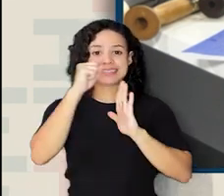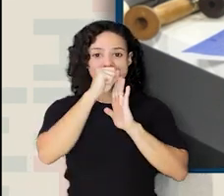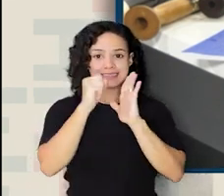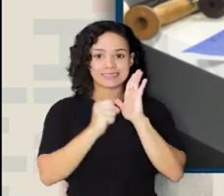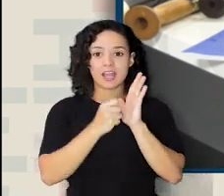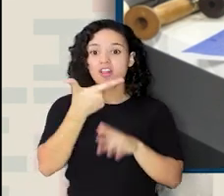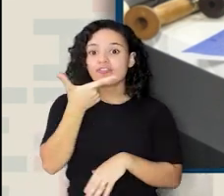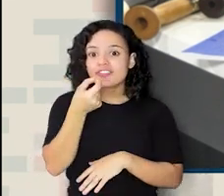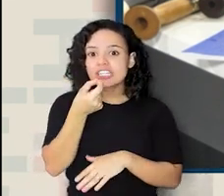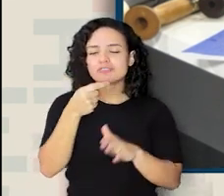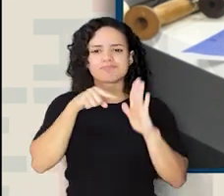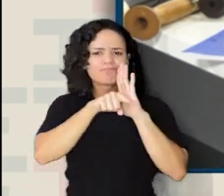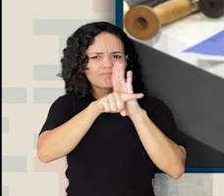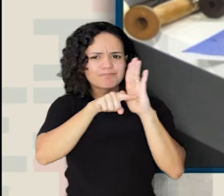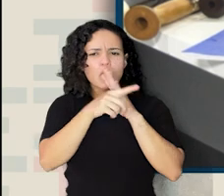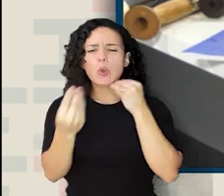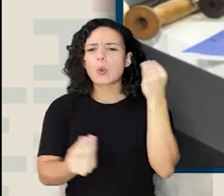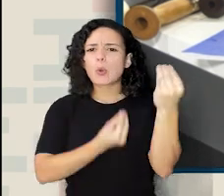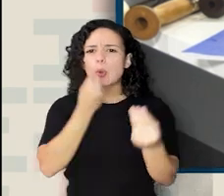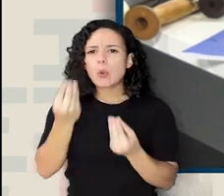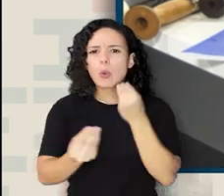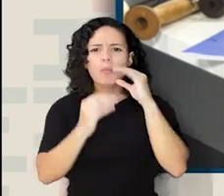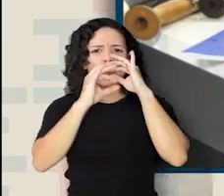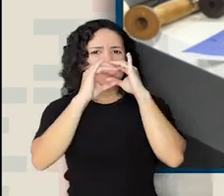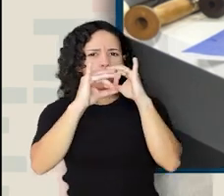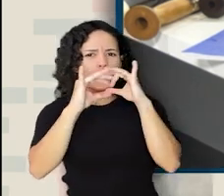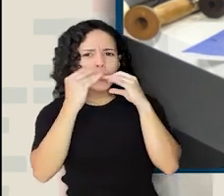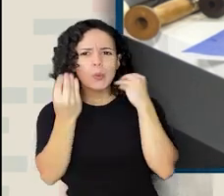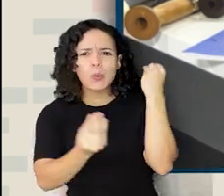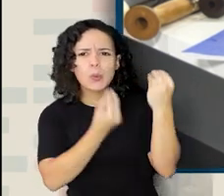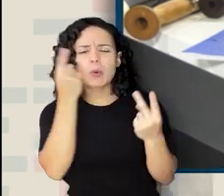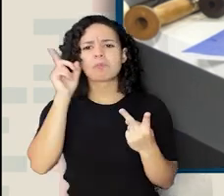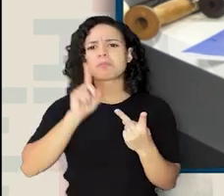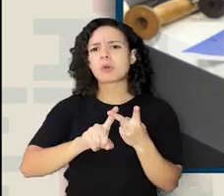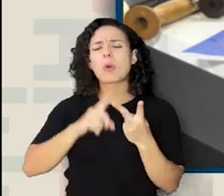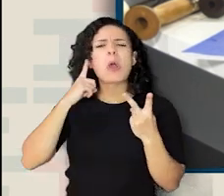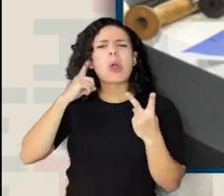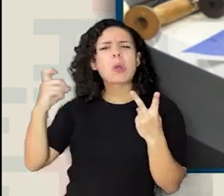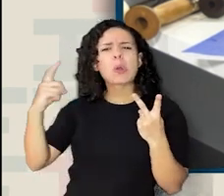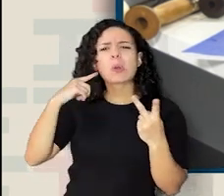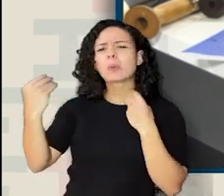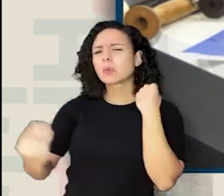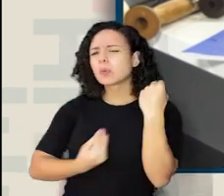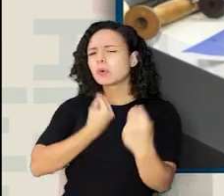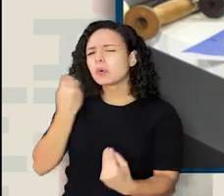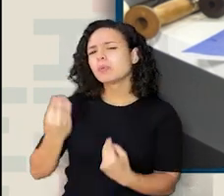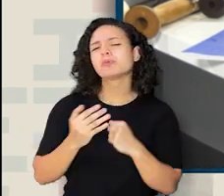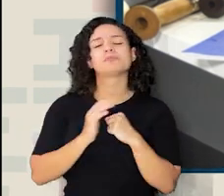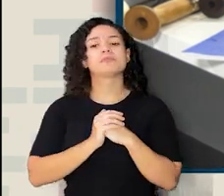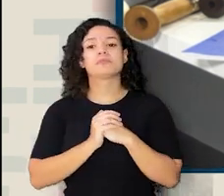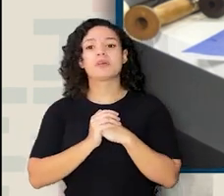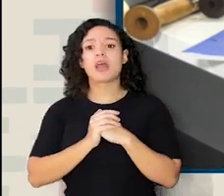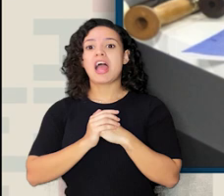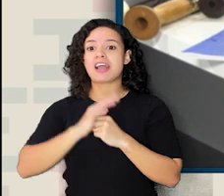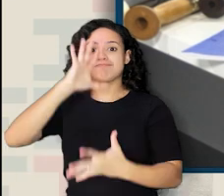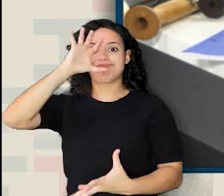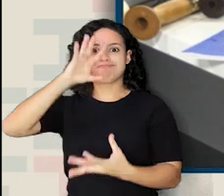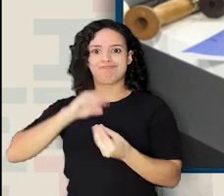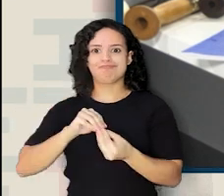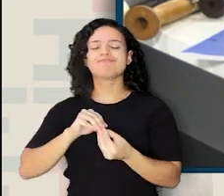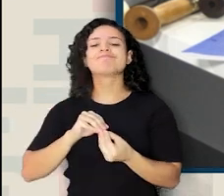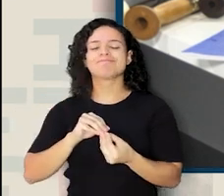Então, no século XX, se estudou muito sobre como se tocava, sobre como era feito esse som,